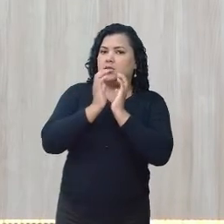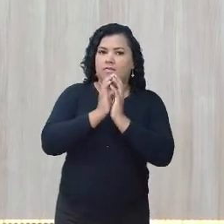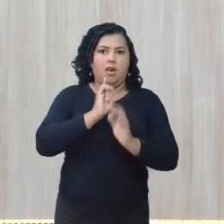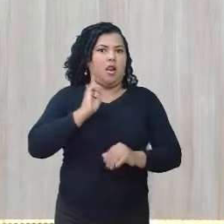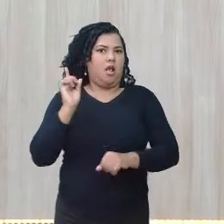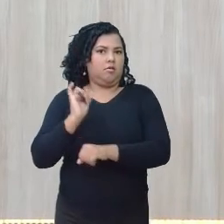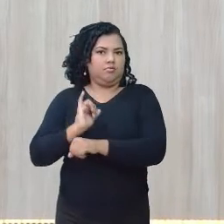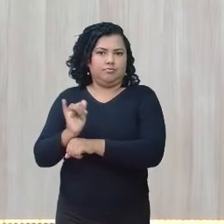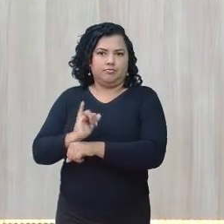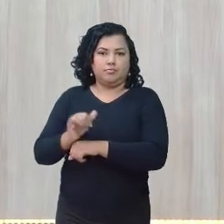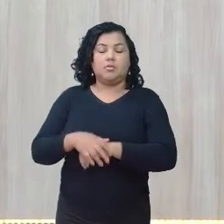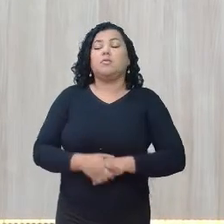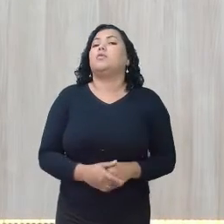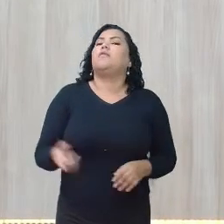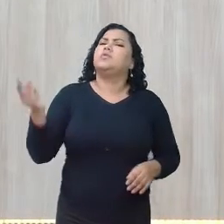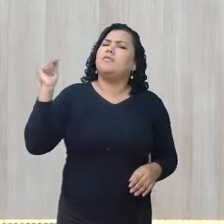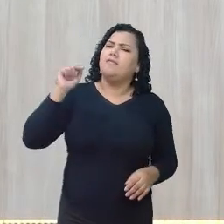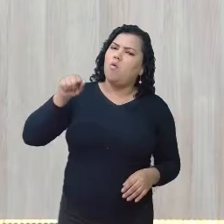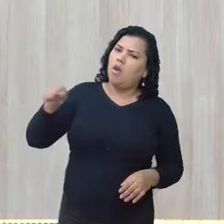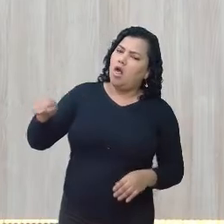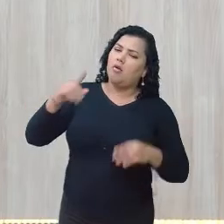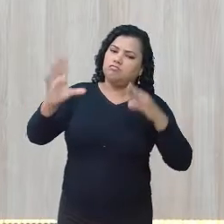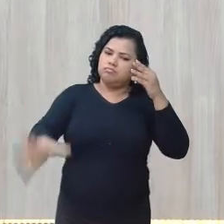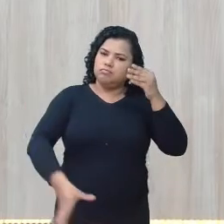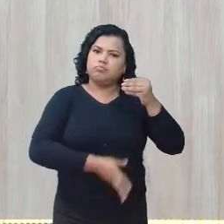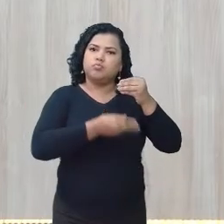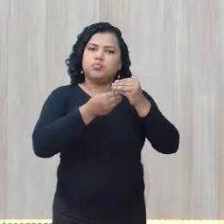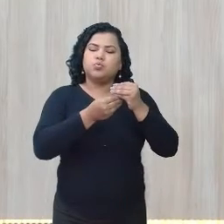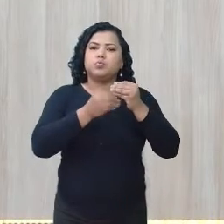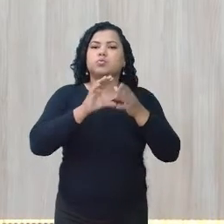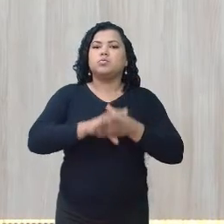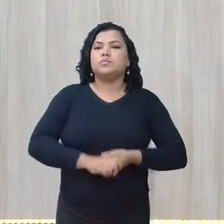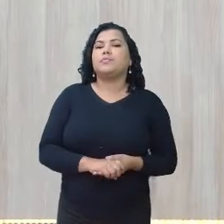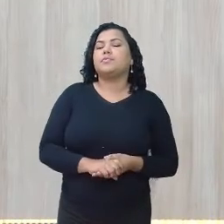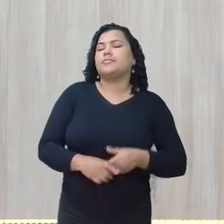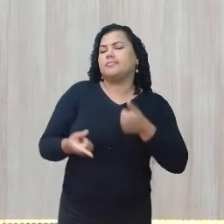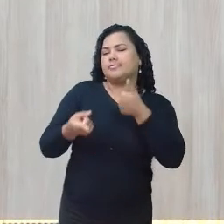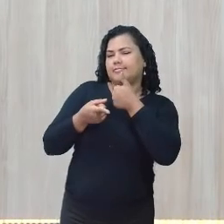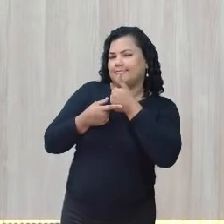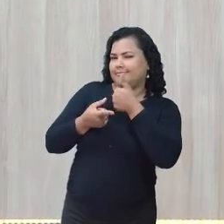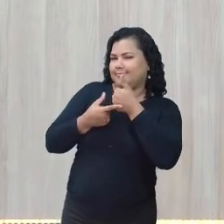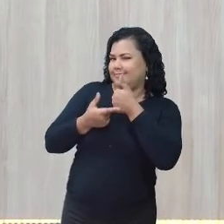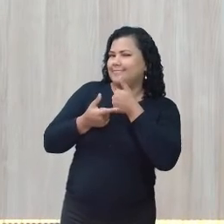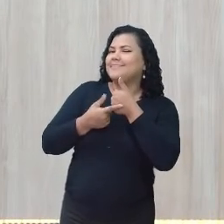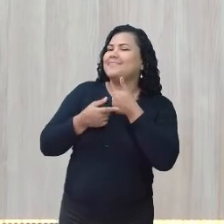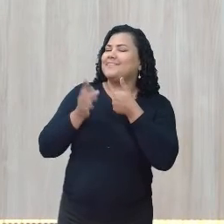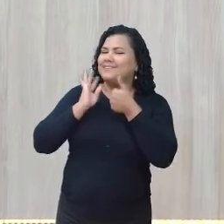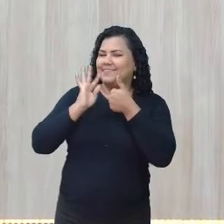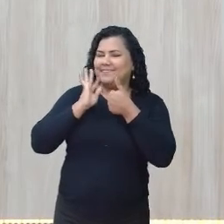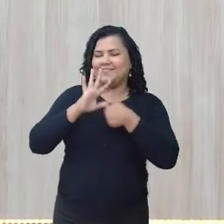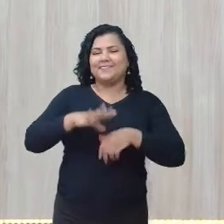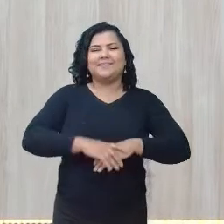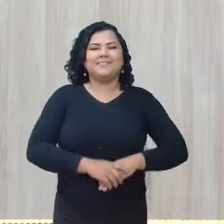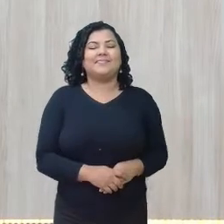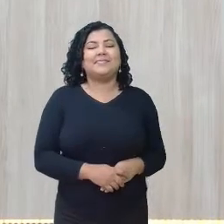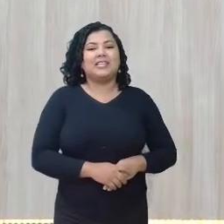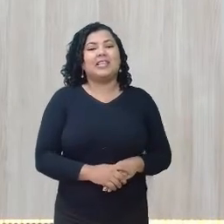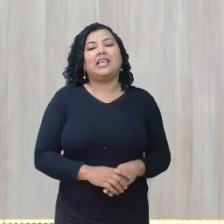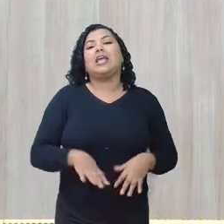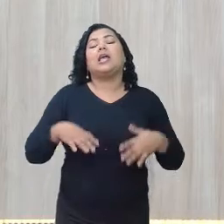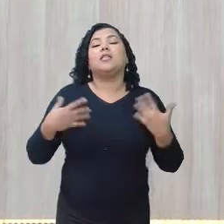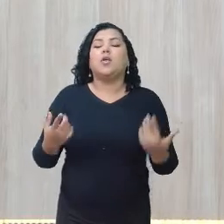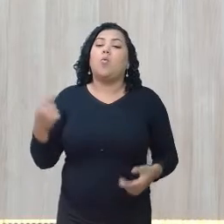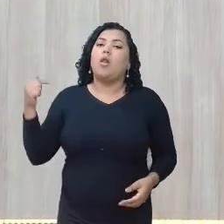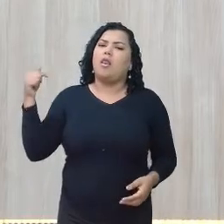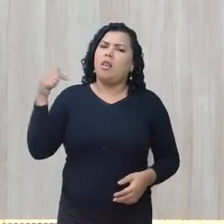YouTube, então vocês vão lá, adicionem, dão aquelas curtidas bem legais e lá